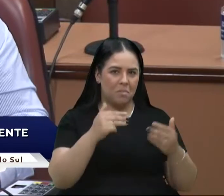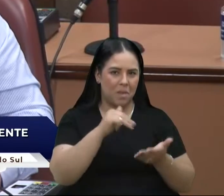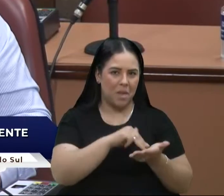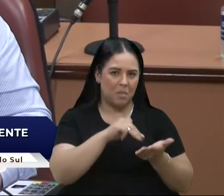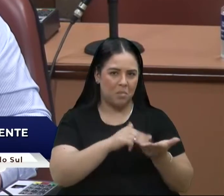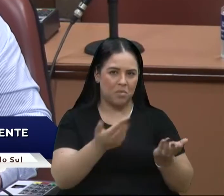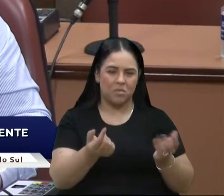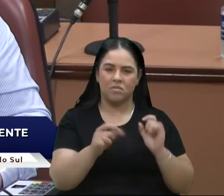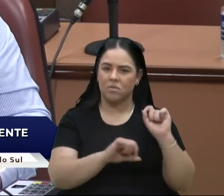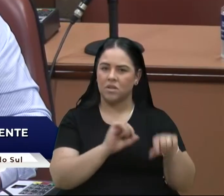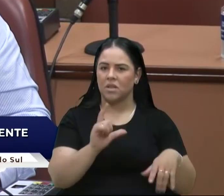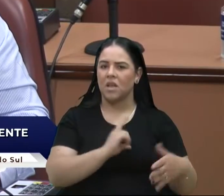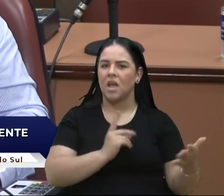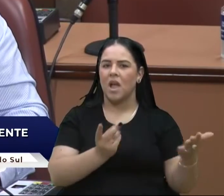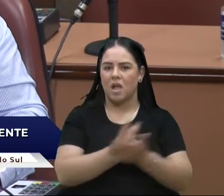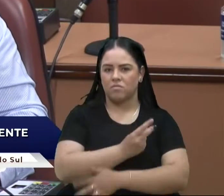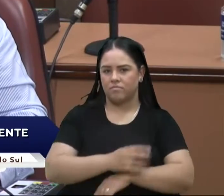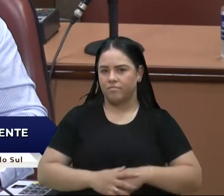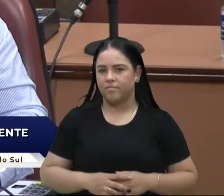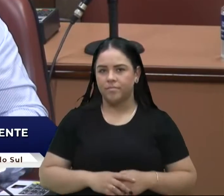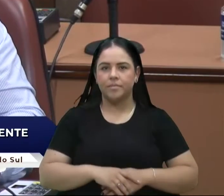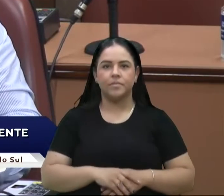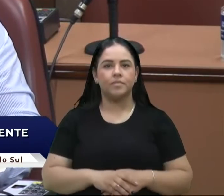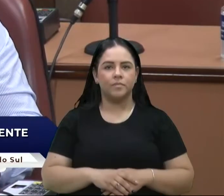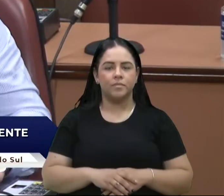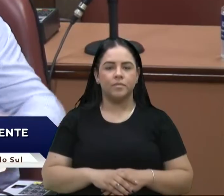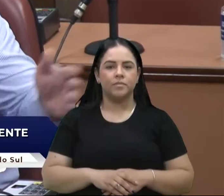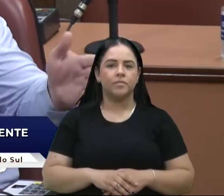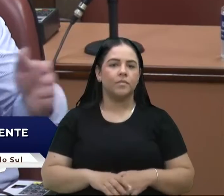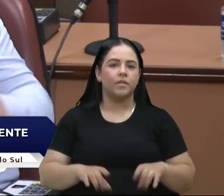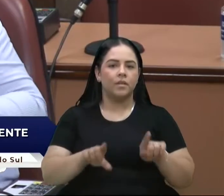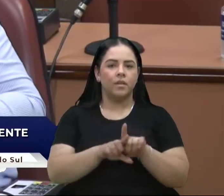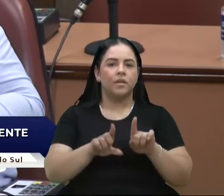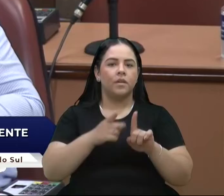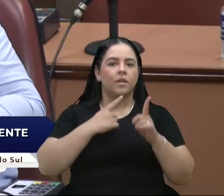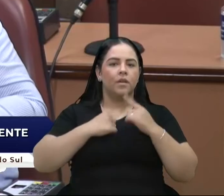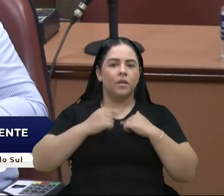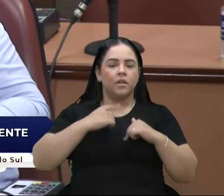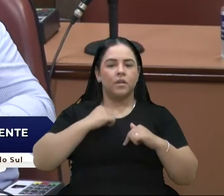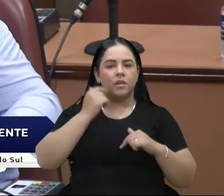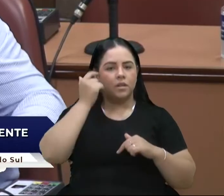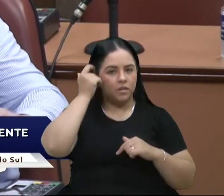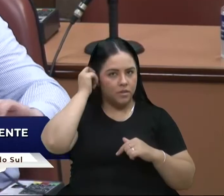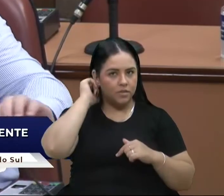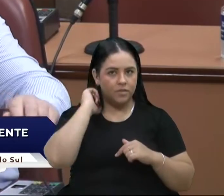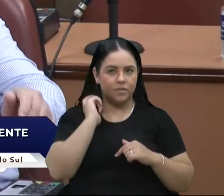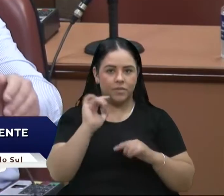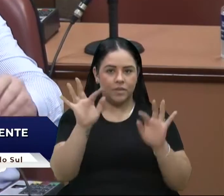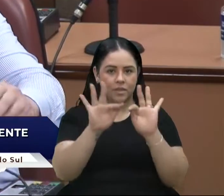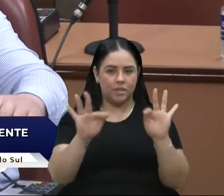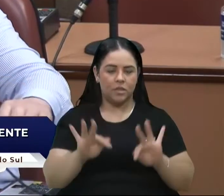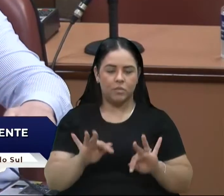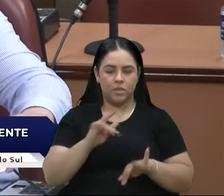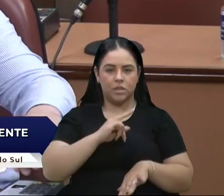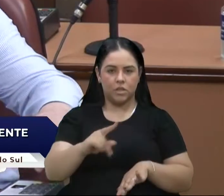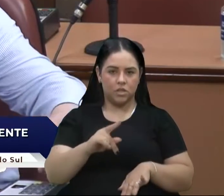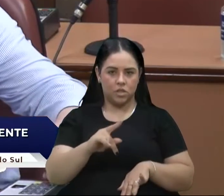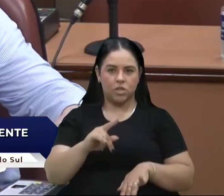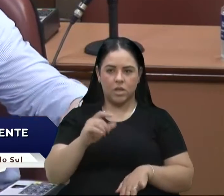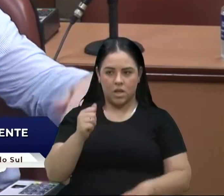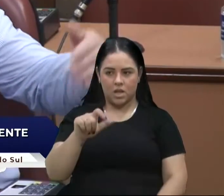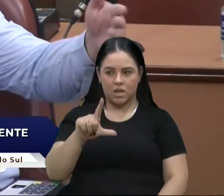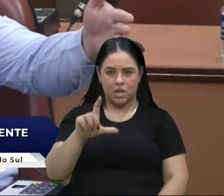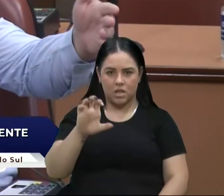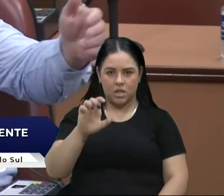alguma coisa está errada, né? Também gostaria aqui de, fico feliz ao presidente do Conselho, Alexandre, né,